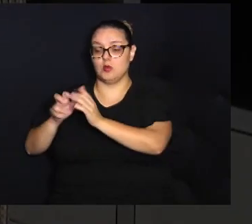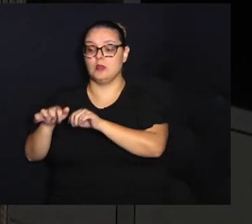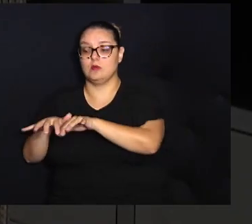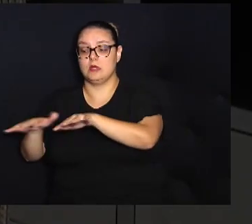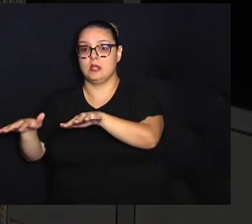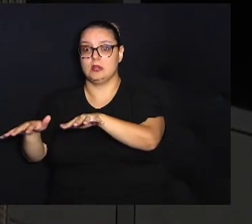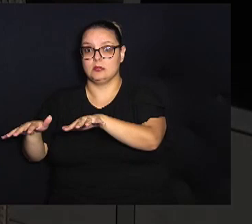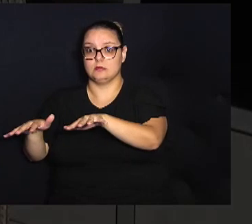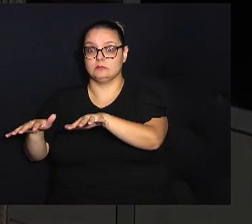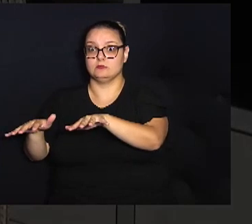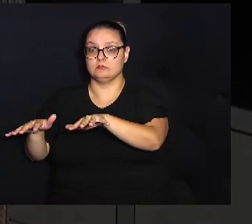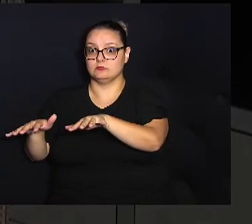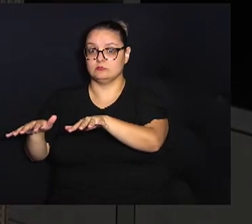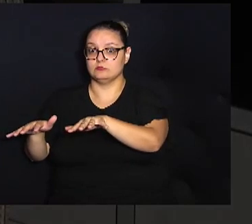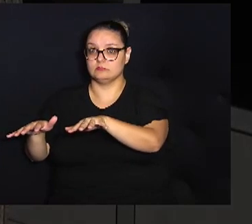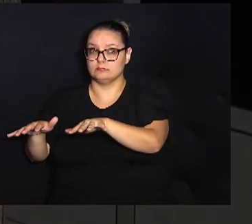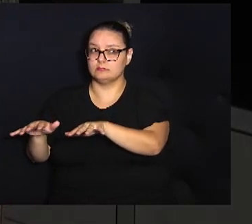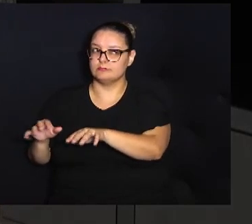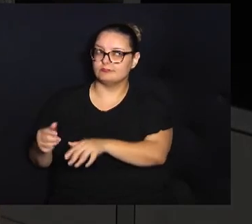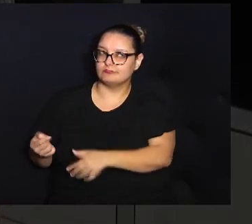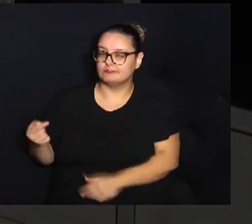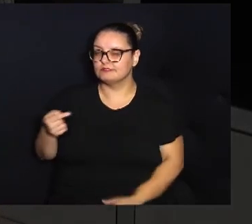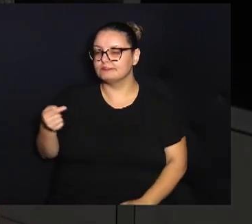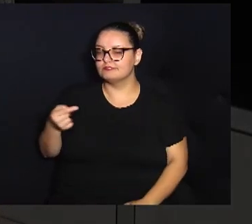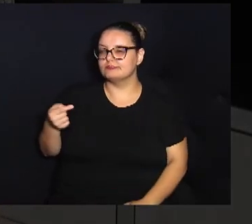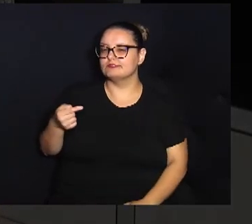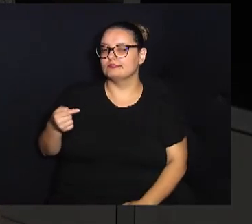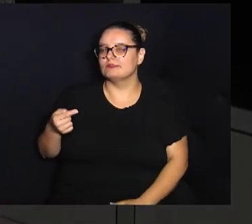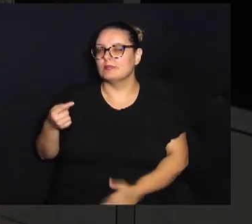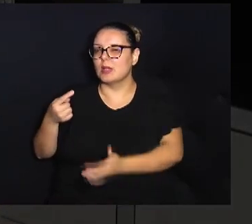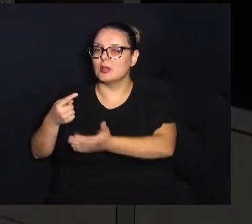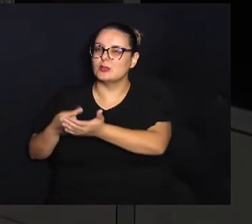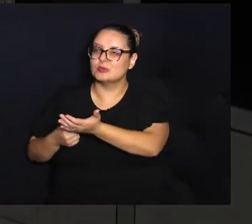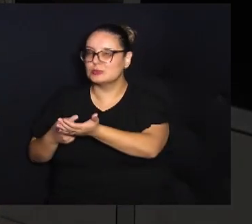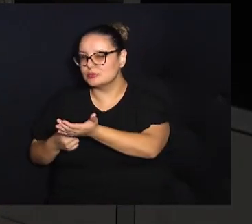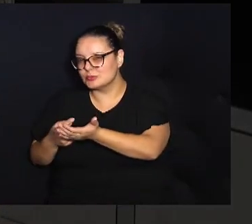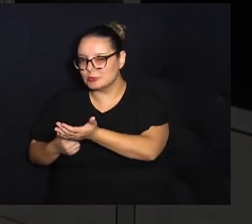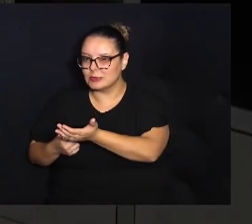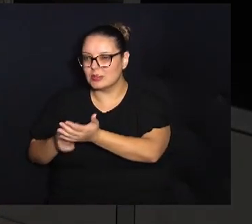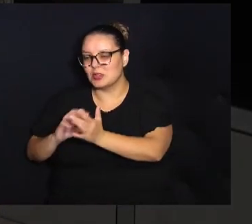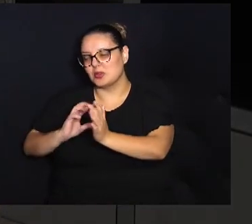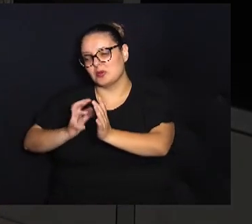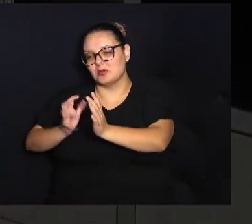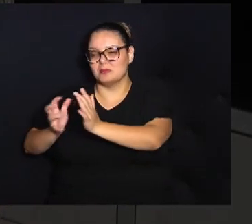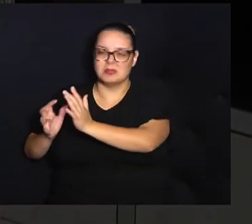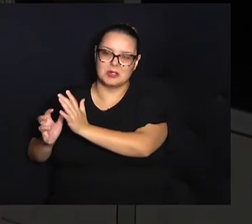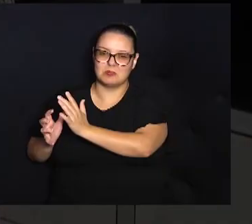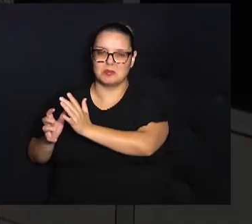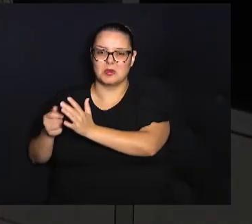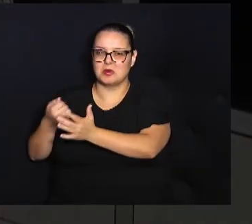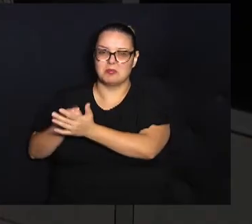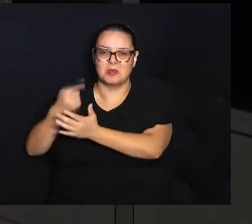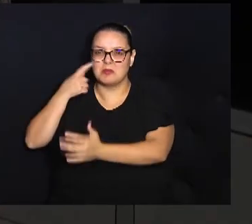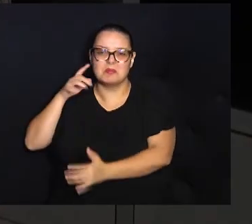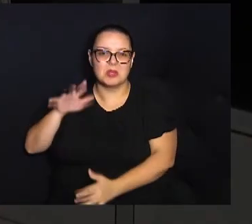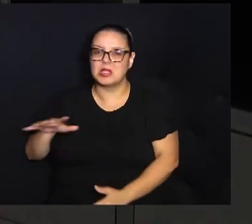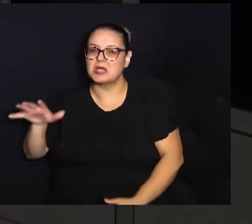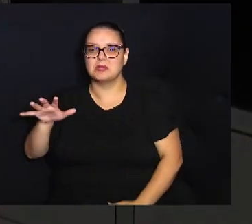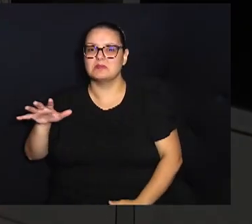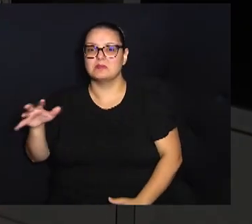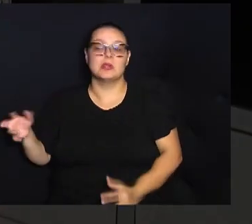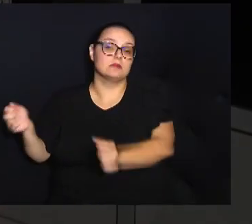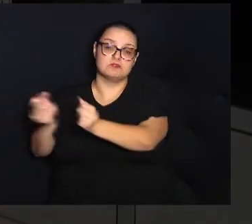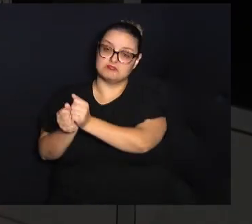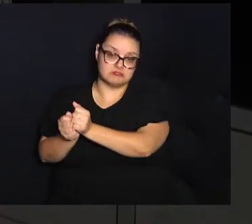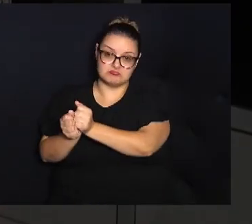são mais, era alguma coisa menos compromissada. Os partidos nem tanto eram tão ideológicos e se juntavam